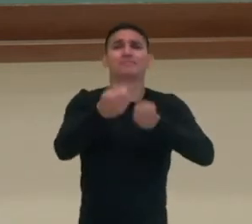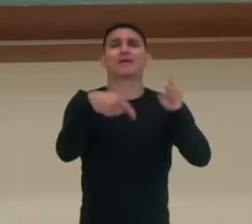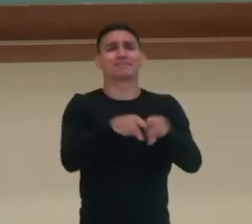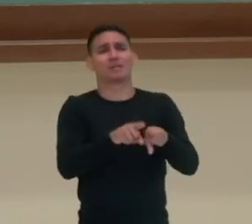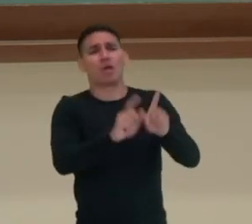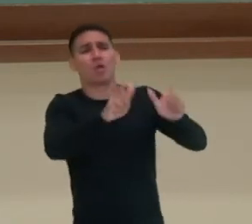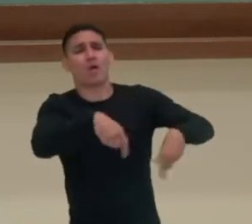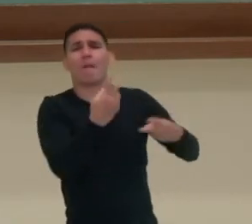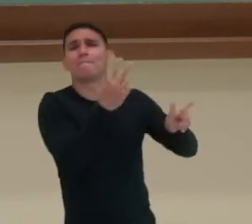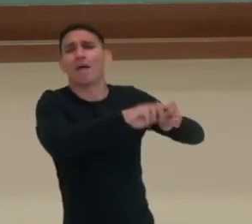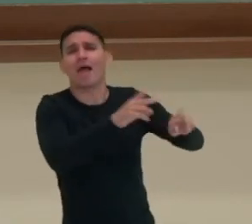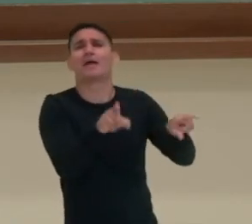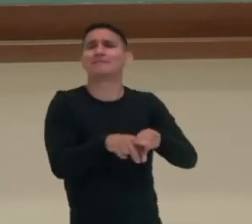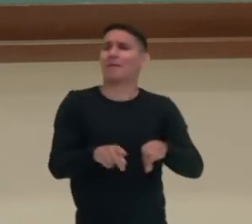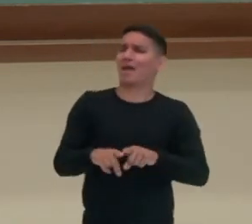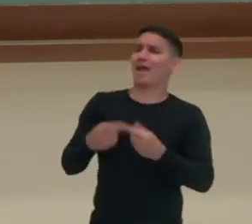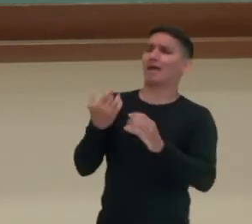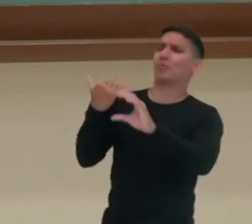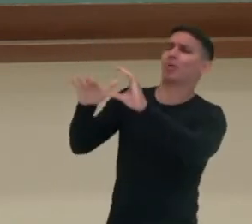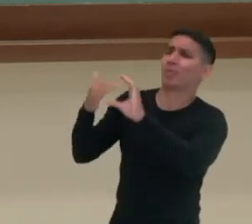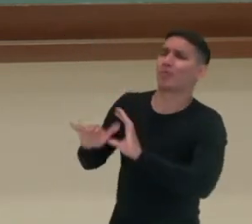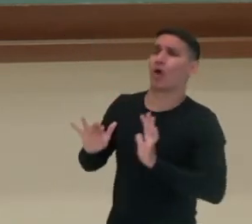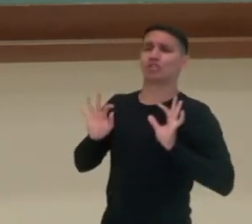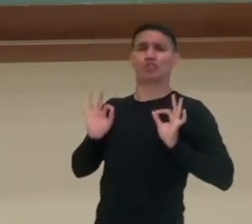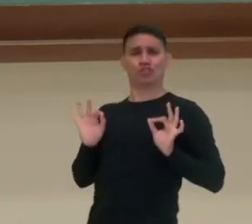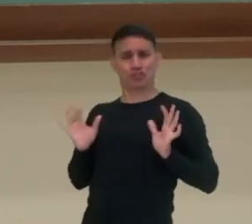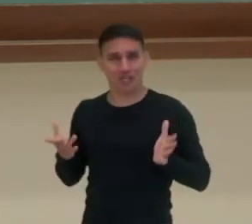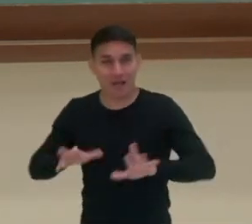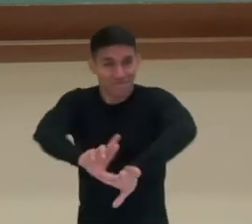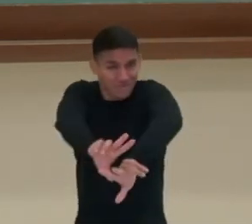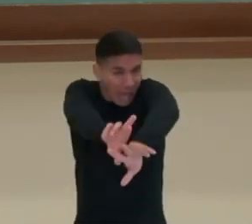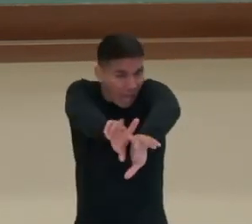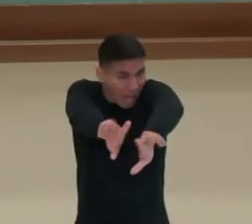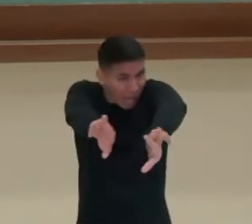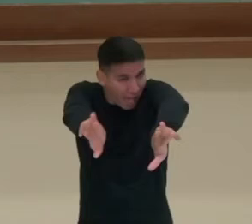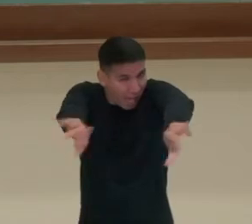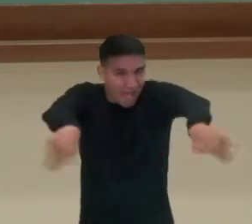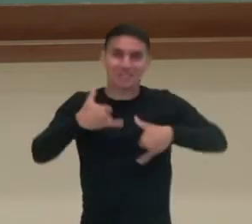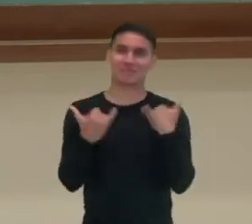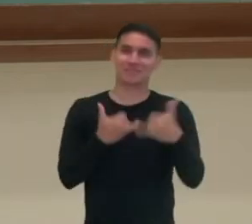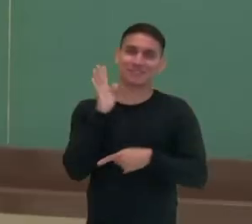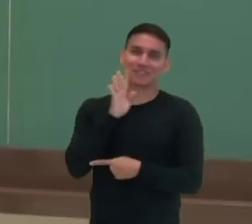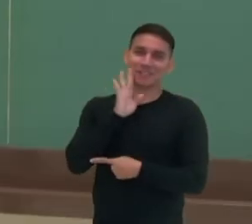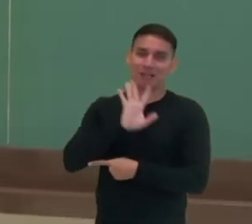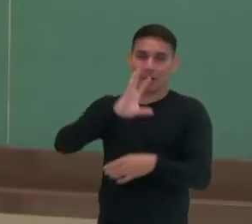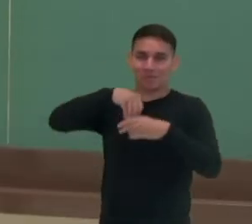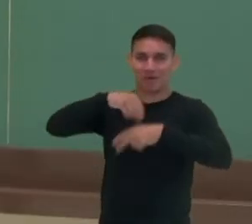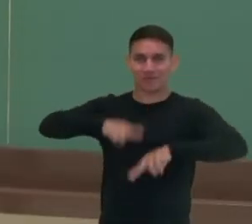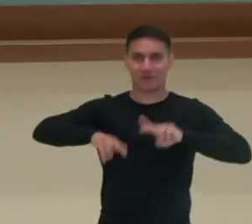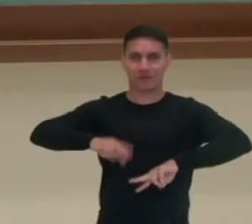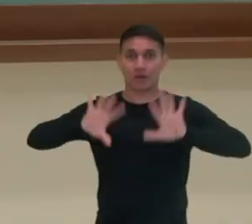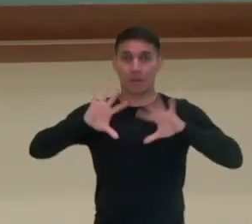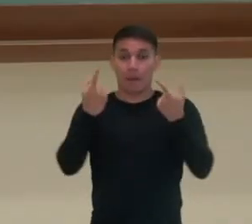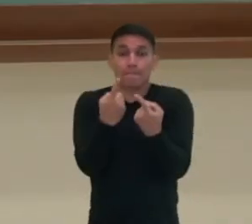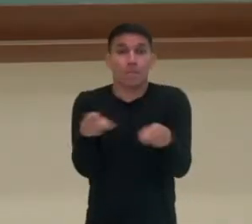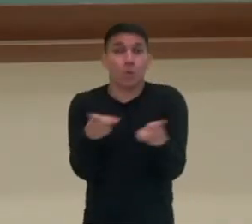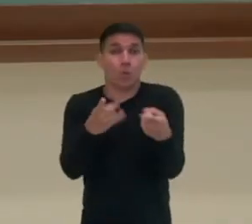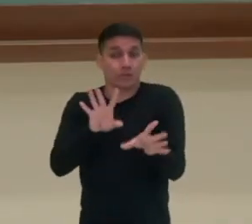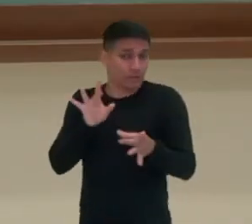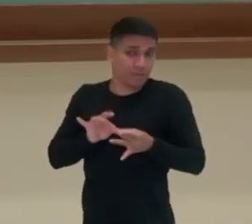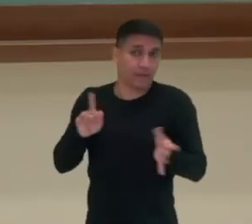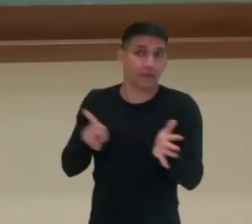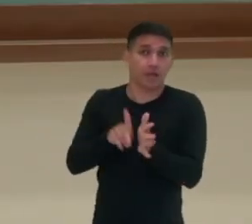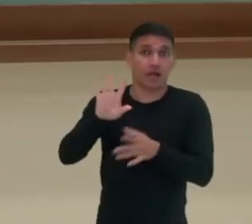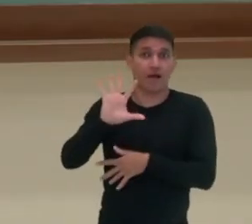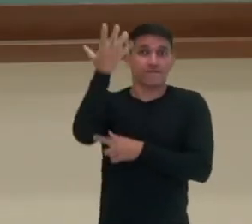prisão, tem o correio elegante, tem muitas coisas legais, muitas brincadeiras legais dentro de uma festa junina. Músicas regionais, nessas festas